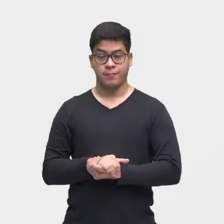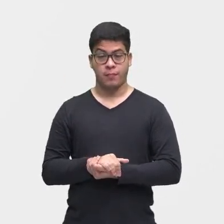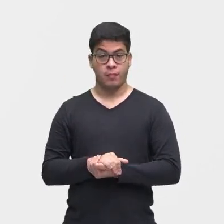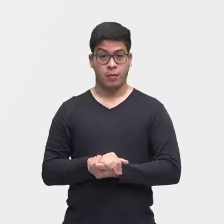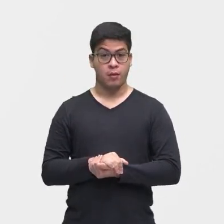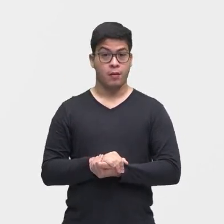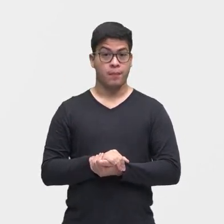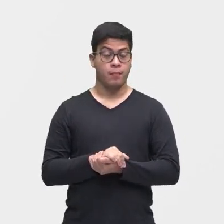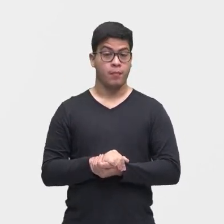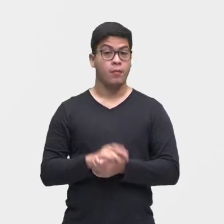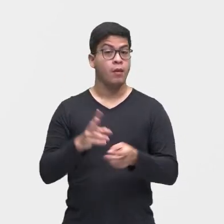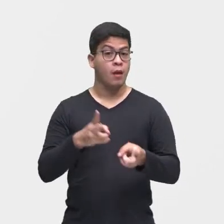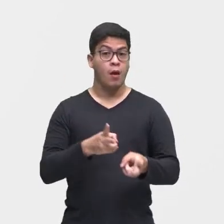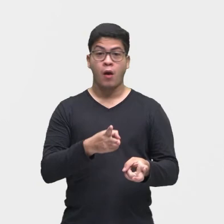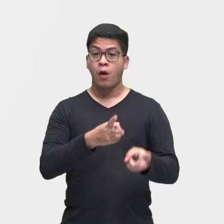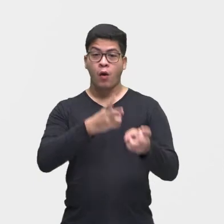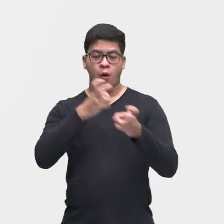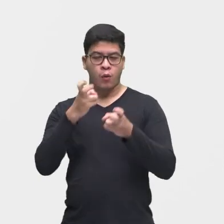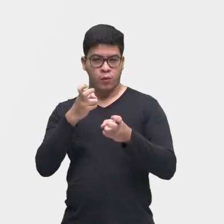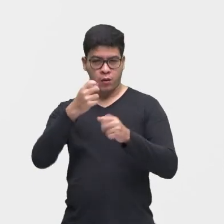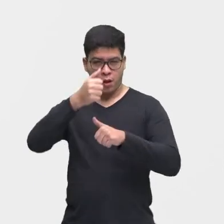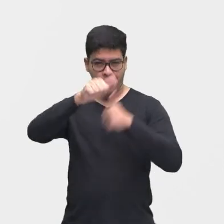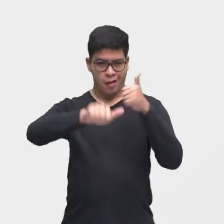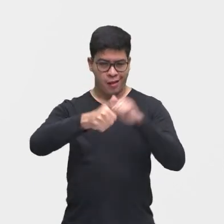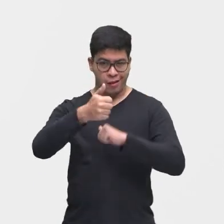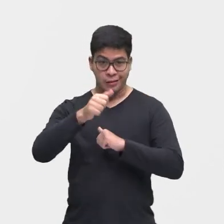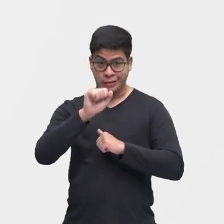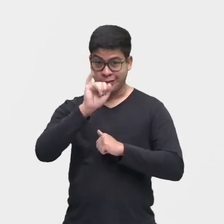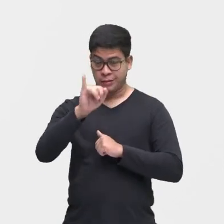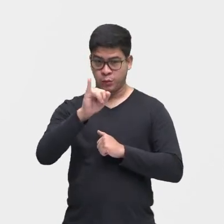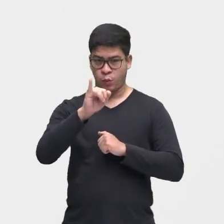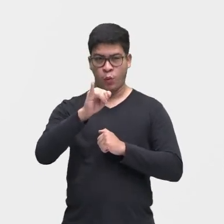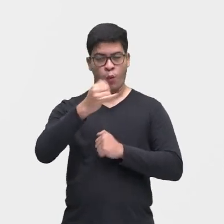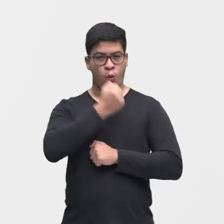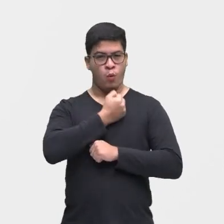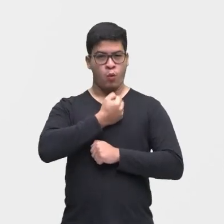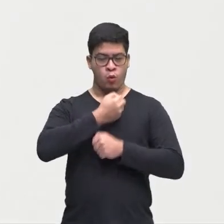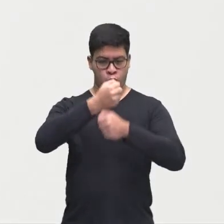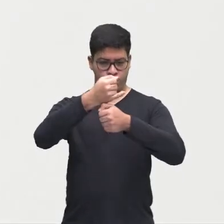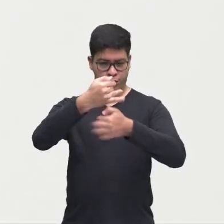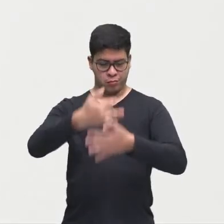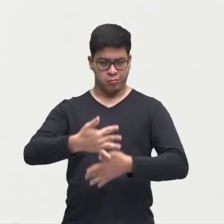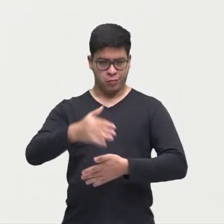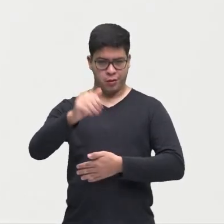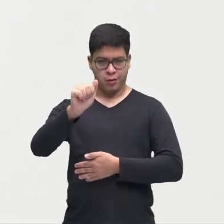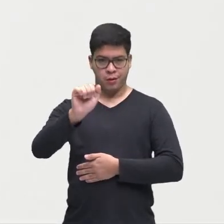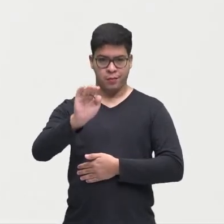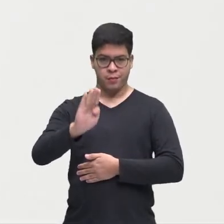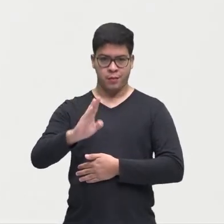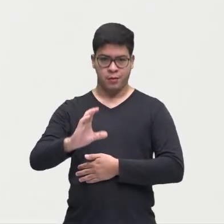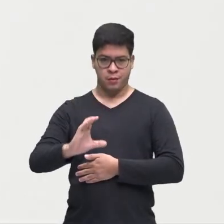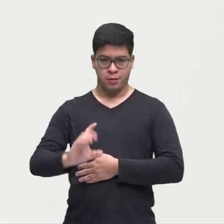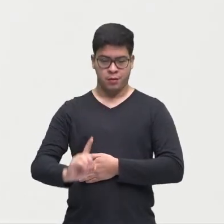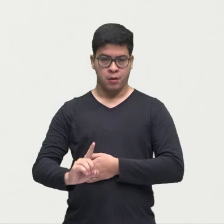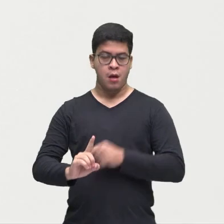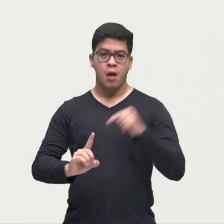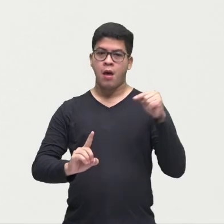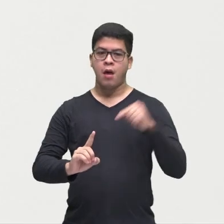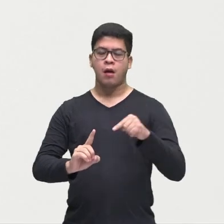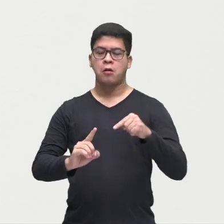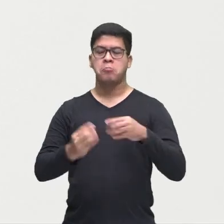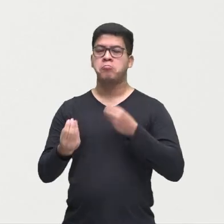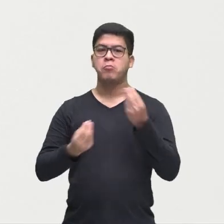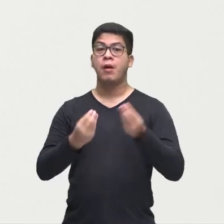Verifique se os seguintes números são múltiplos. Então, quando ele diz os seguintes números, né? Ele está